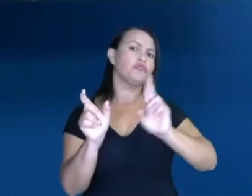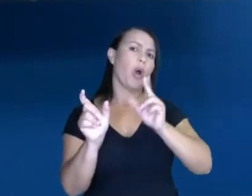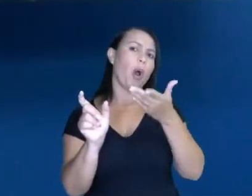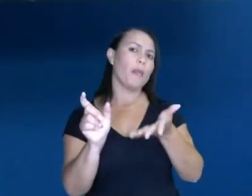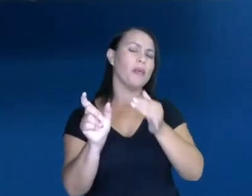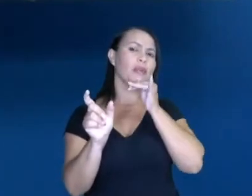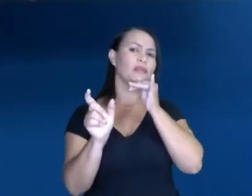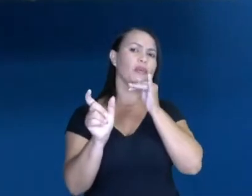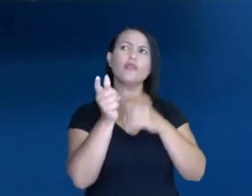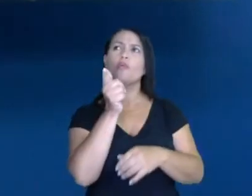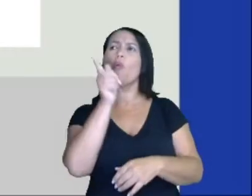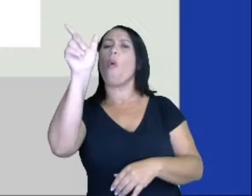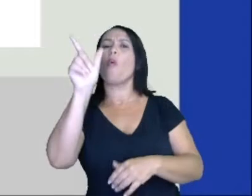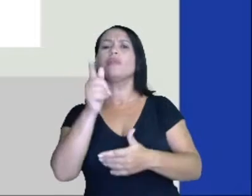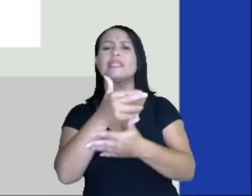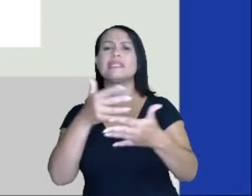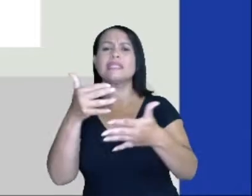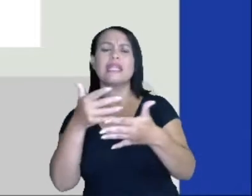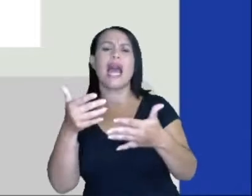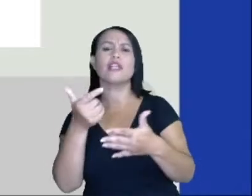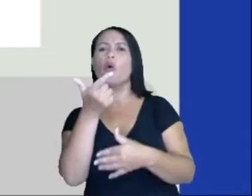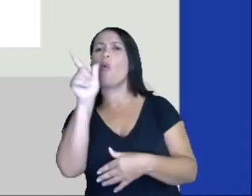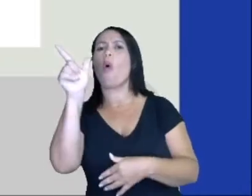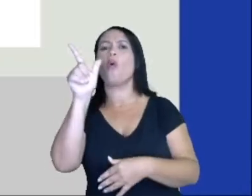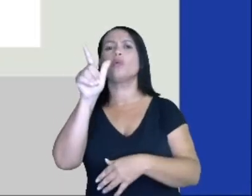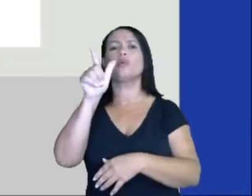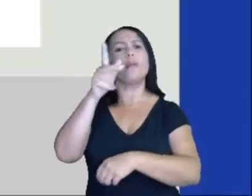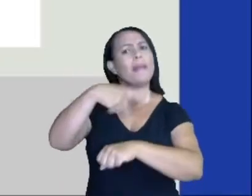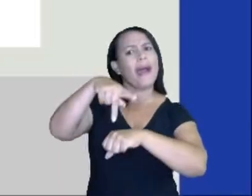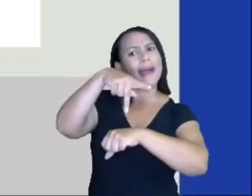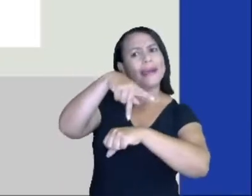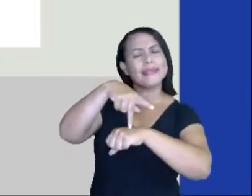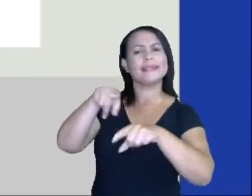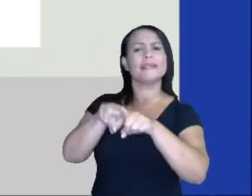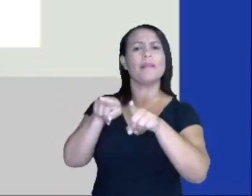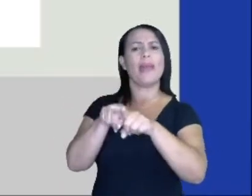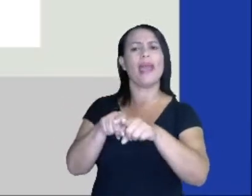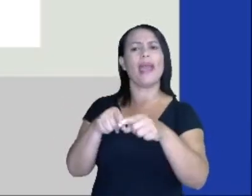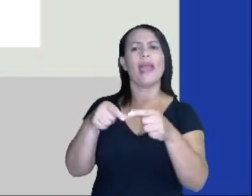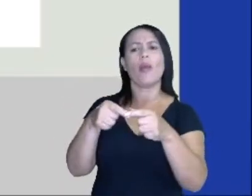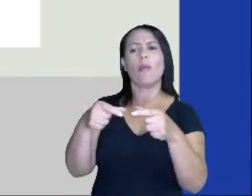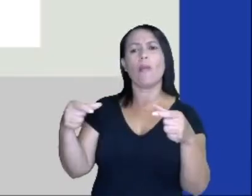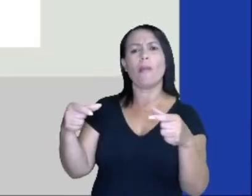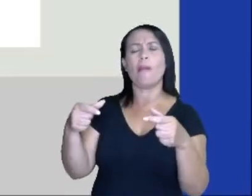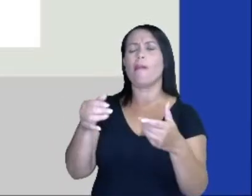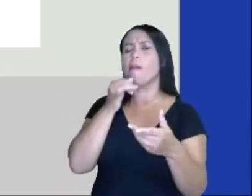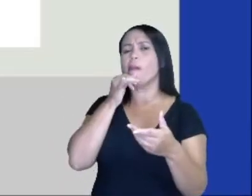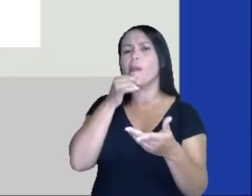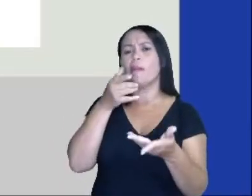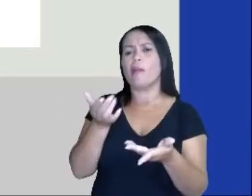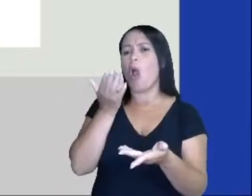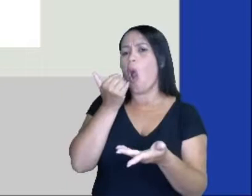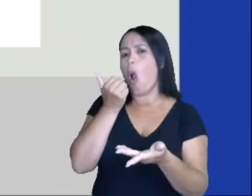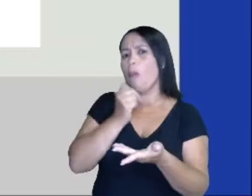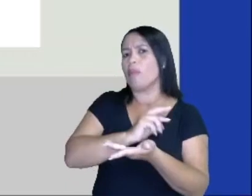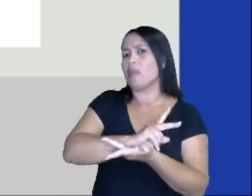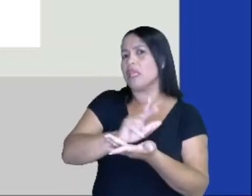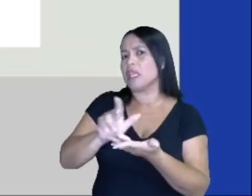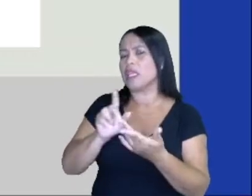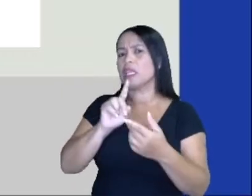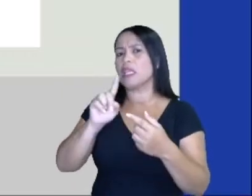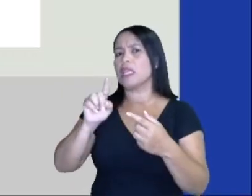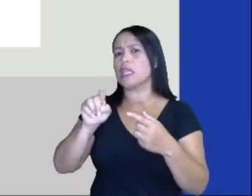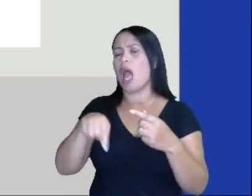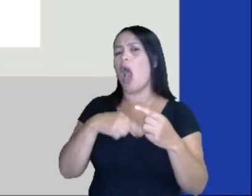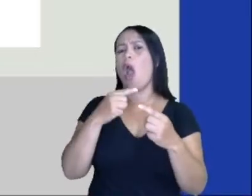nome, quando você chega em outra cidade ou em outro país, aquele mesmo objeto, aquele mesmo alimento